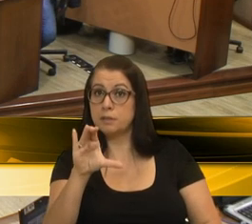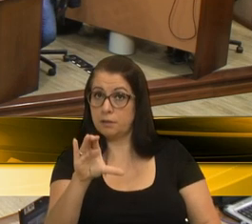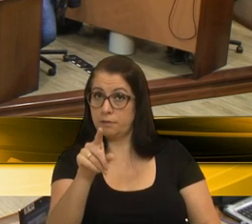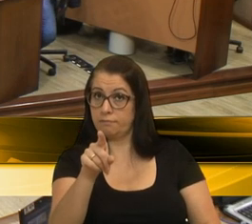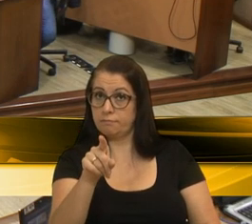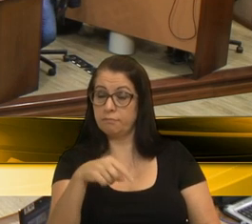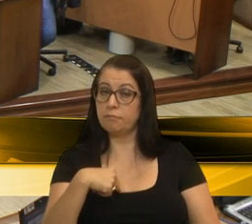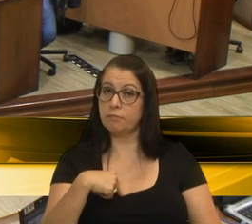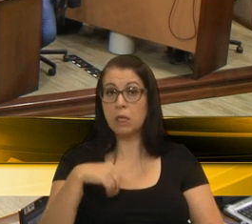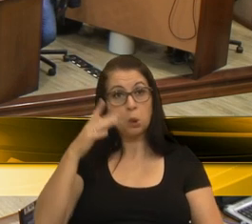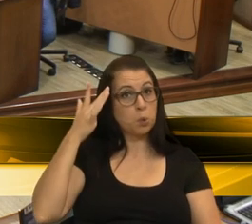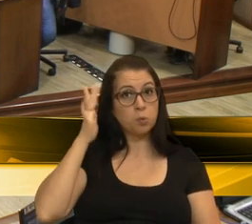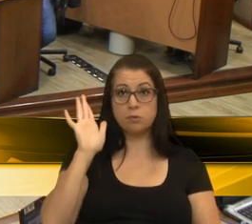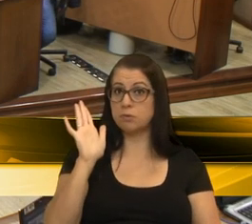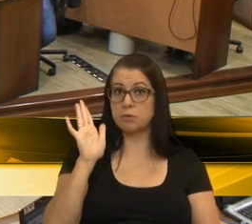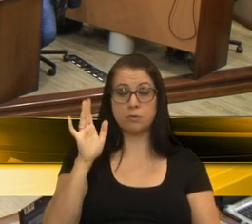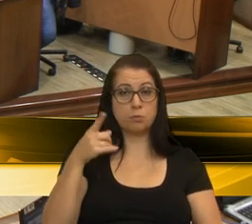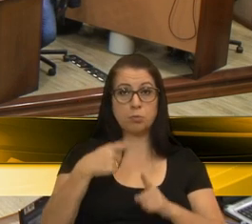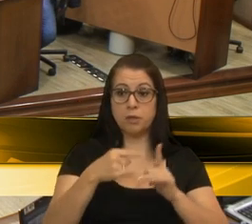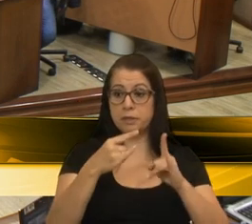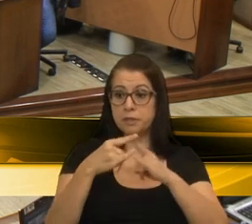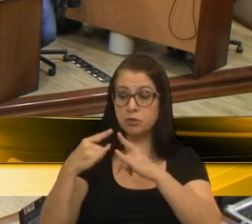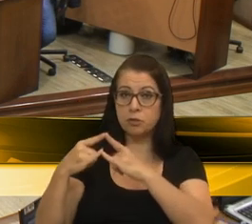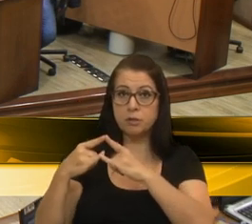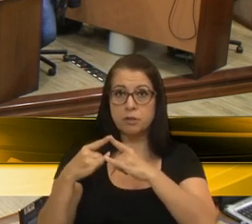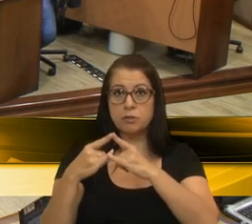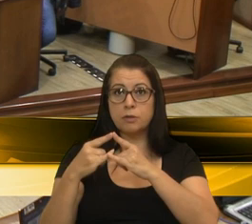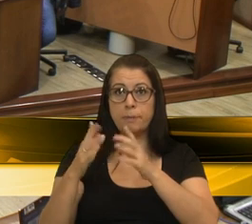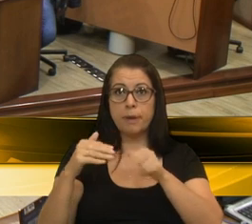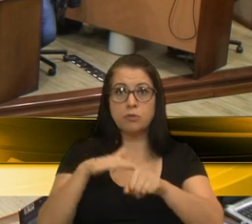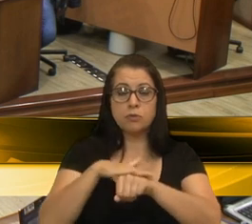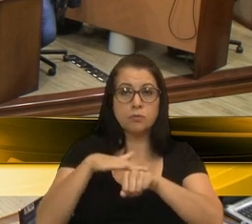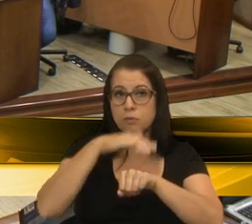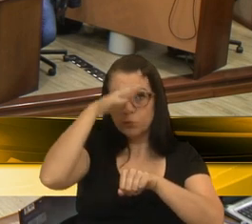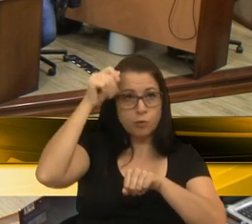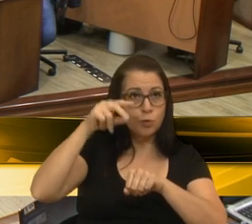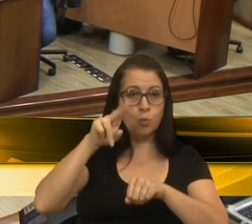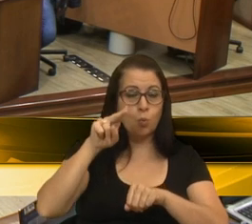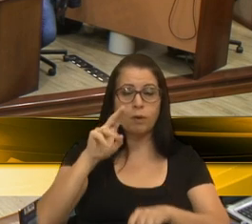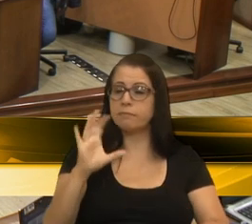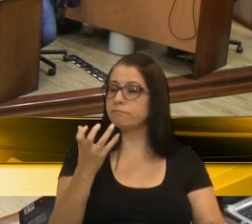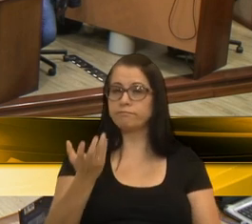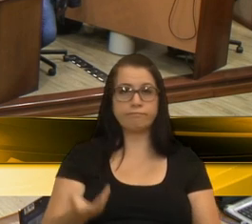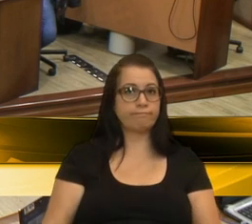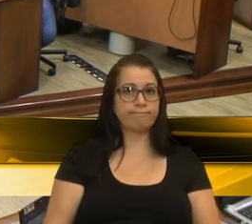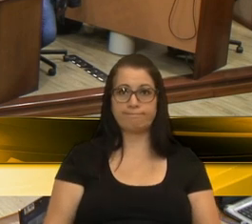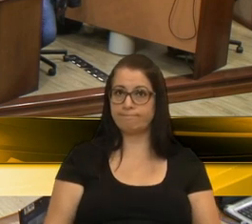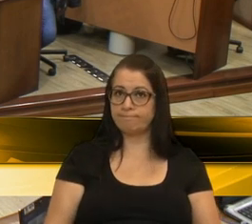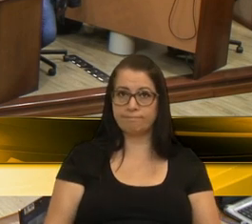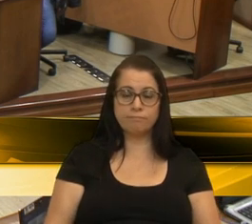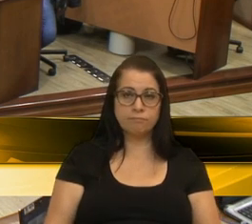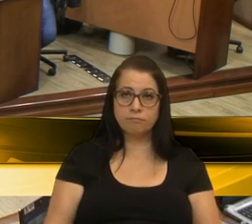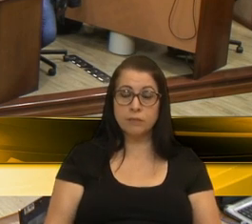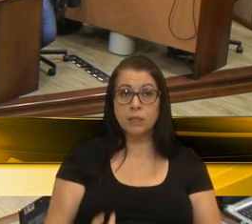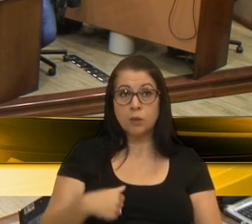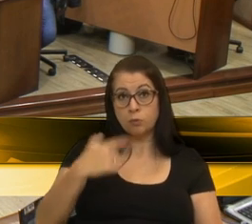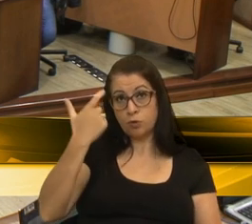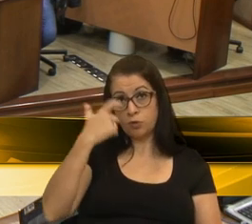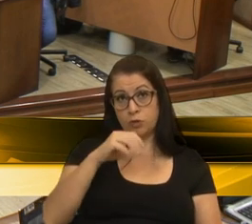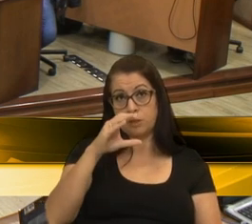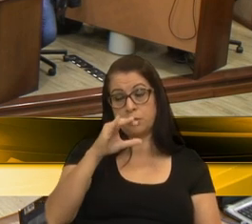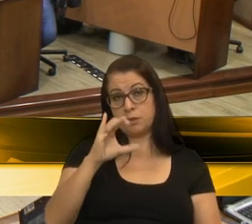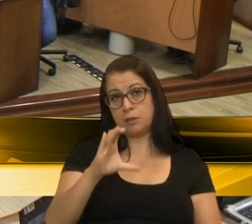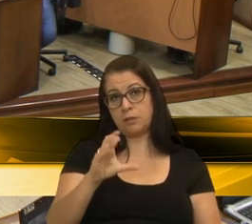Eu não sei mais por que as entidades solicitam diálogo com a prefeitura. Isso não vai acontecer. Eu achei que a SIC, inclusive,